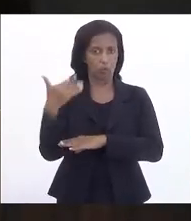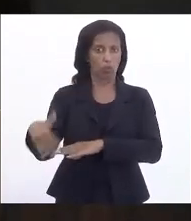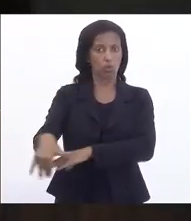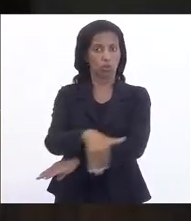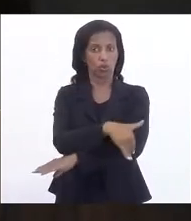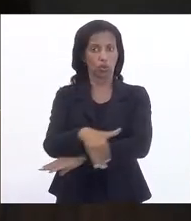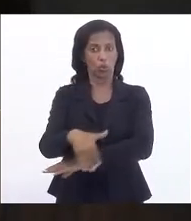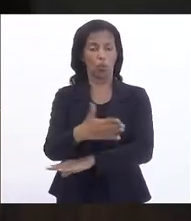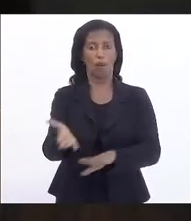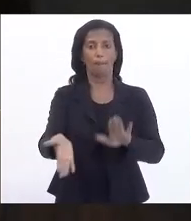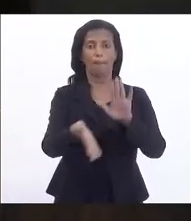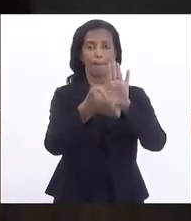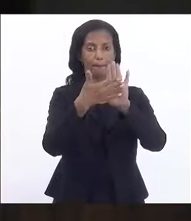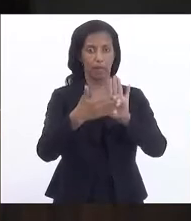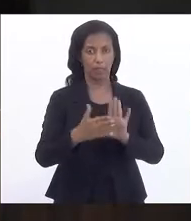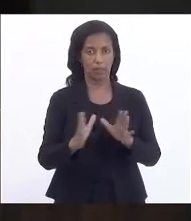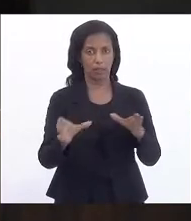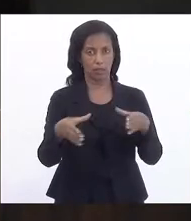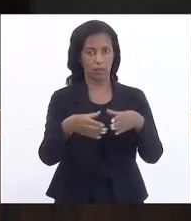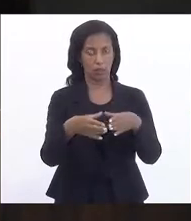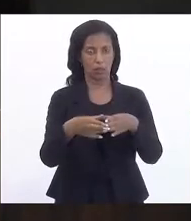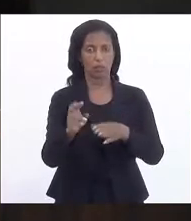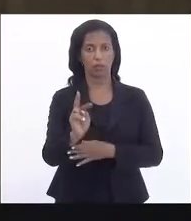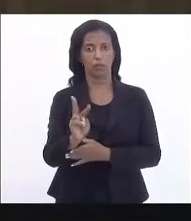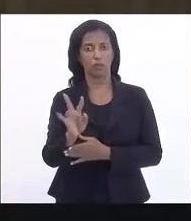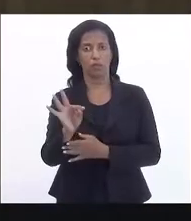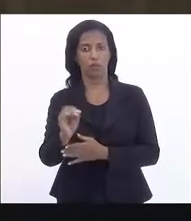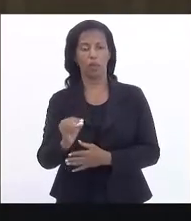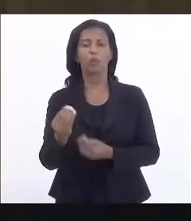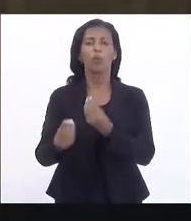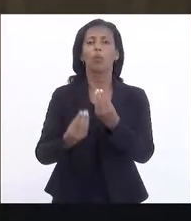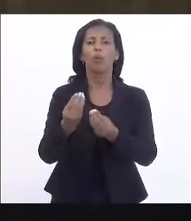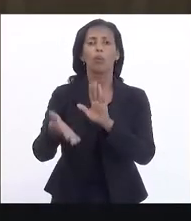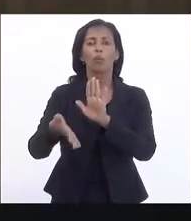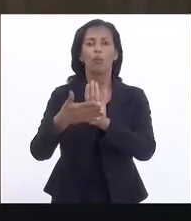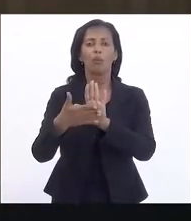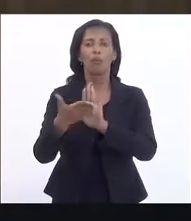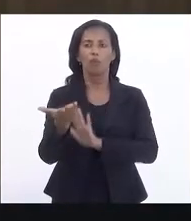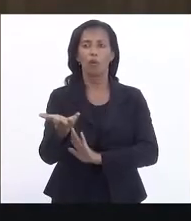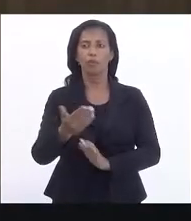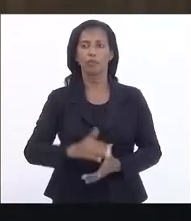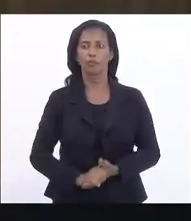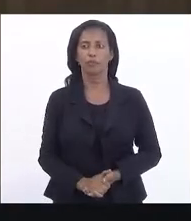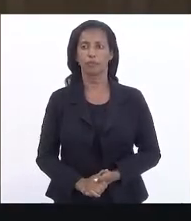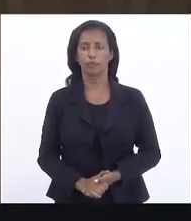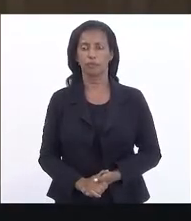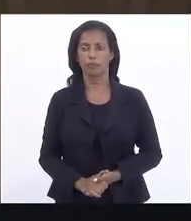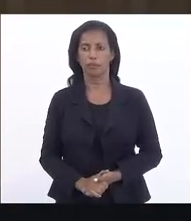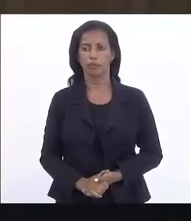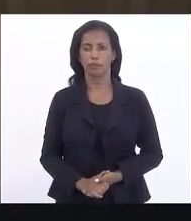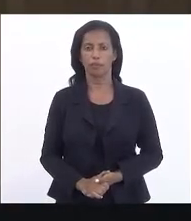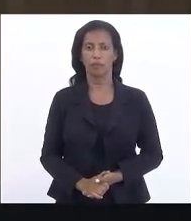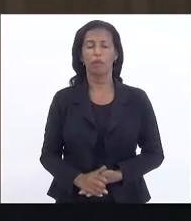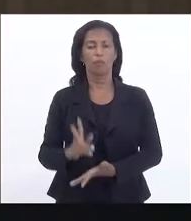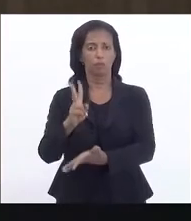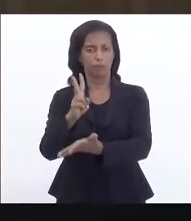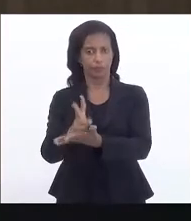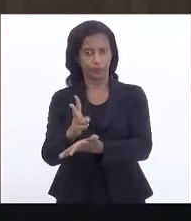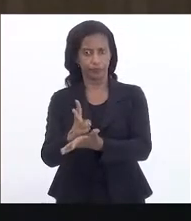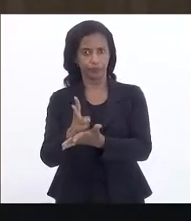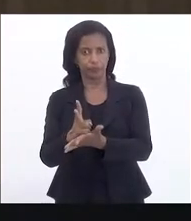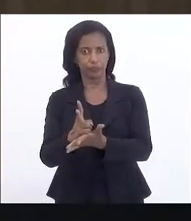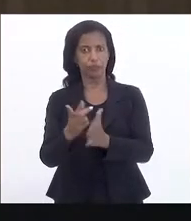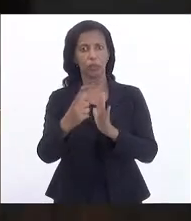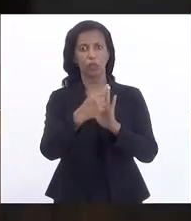Janeiro apendendo de pareceres da comissão de mentes condicionais e vetos como é o parecer deputado Marcelo Dino pela manutenção salvo os